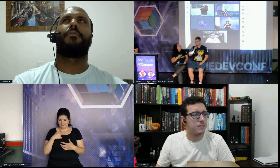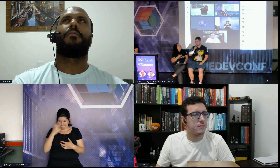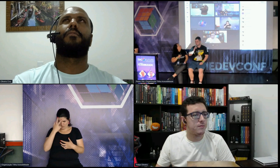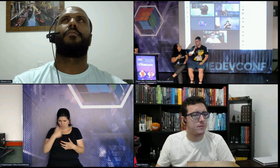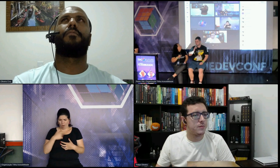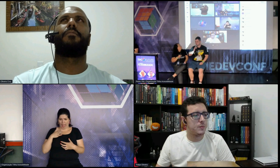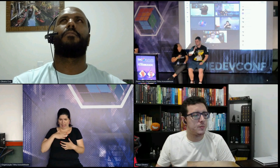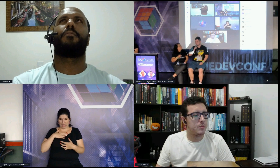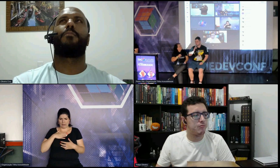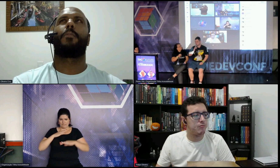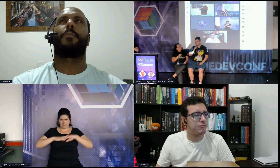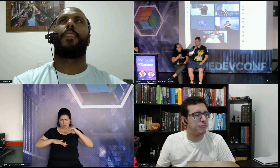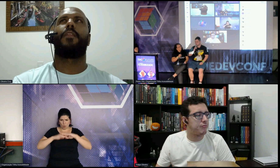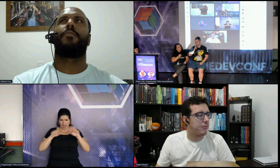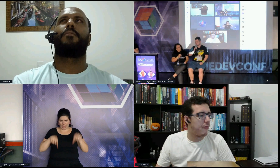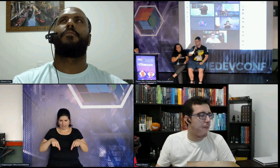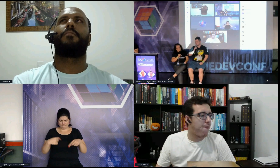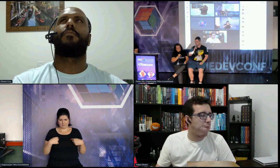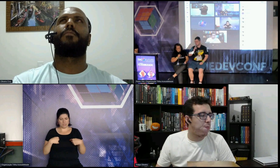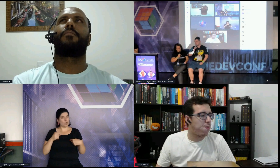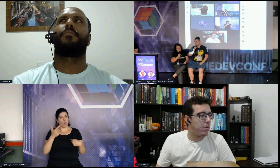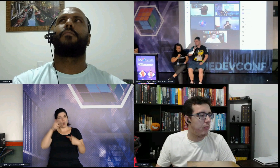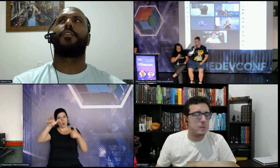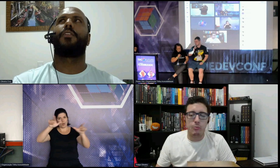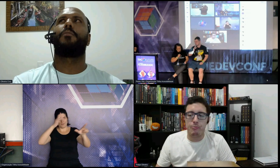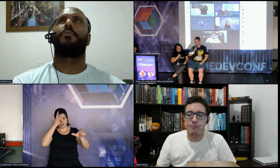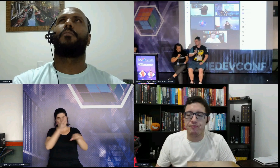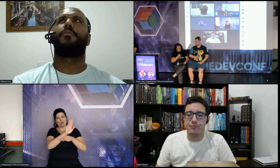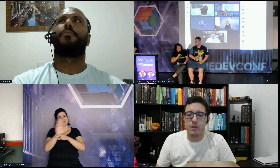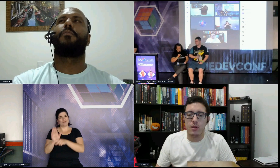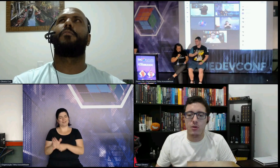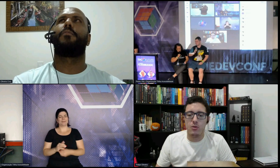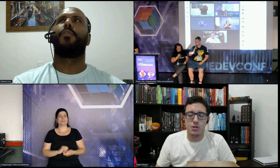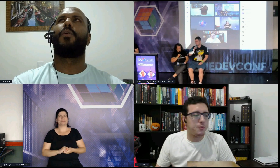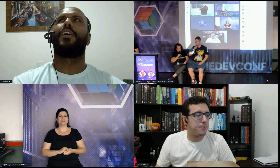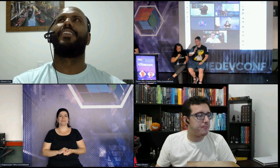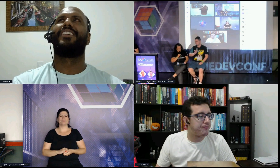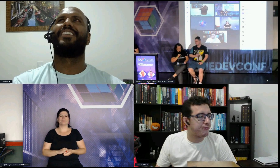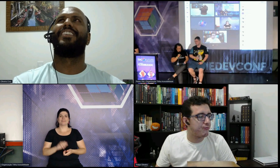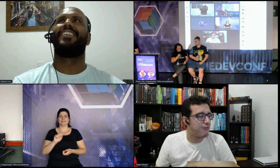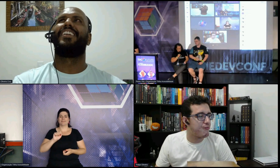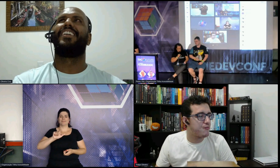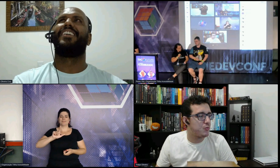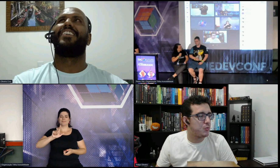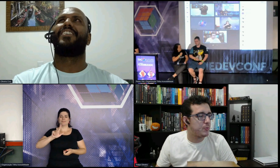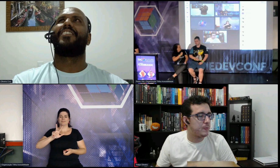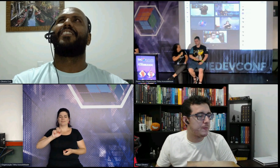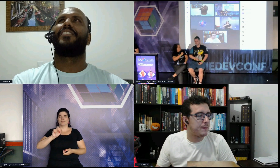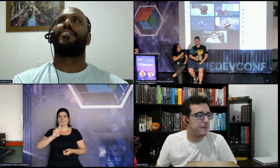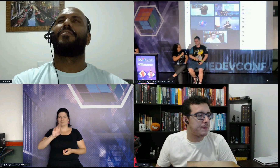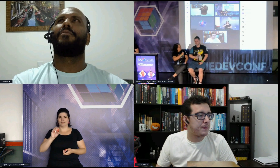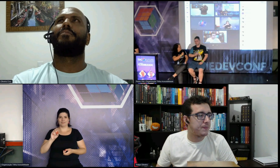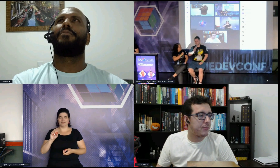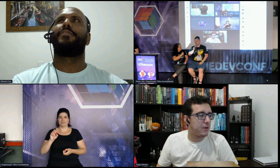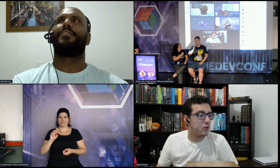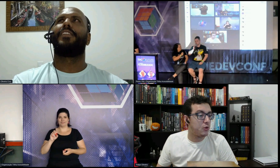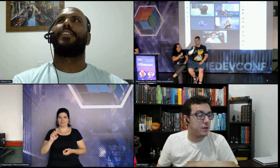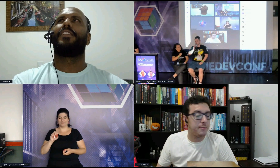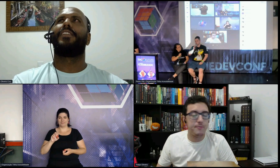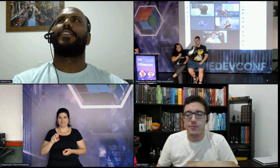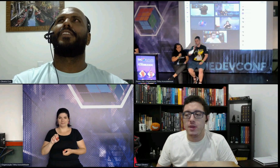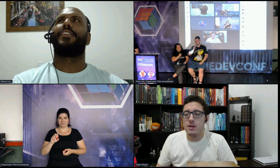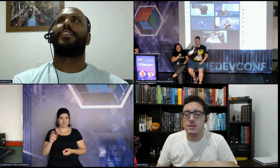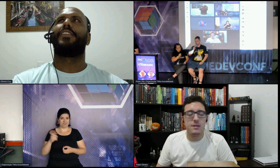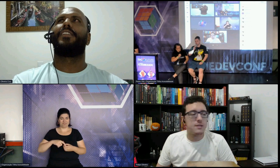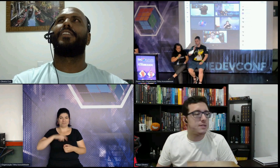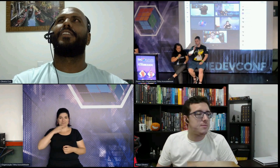sim que eu estou fazendo pelas outras pessoas. Então, vamos lá, pessoal. Álvaro não está conseguindo voltar, mas Felipe está aqui. Tô aqui.